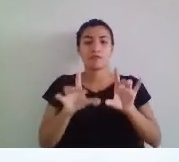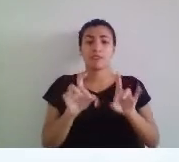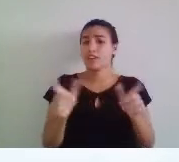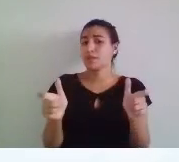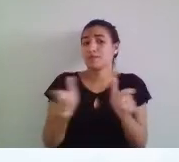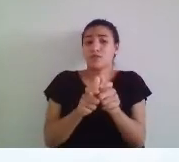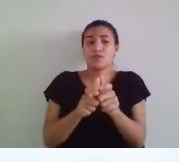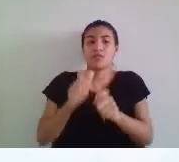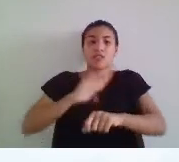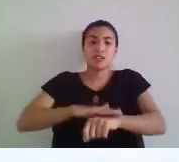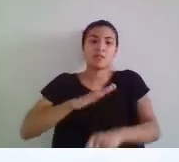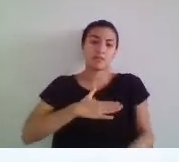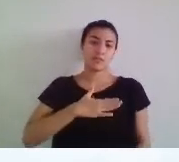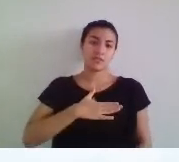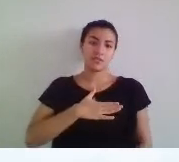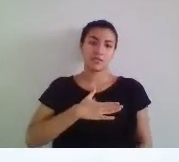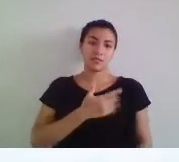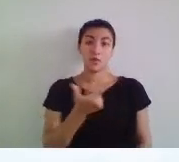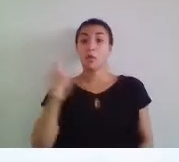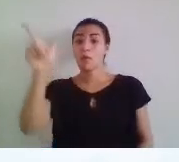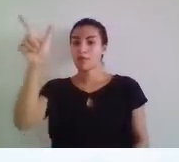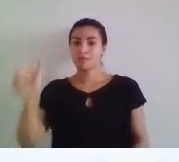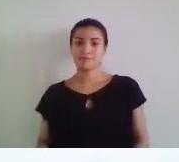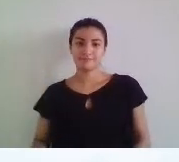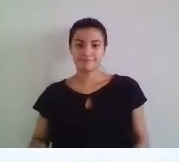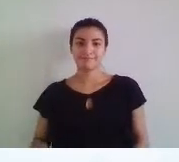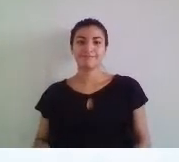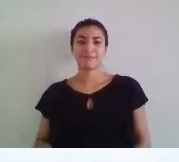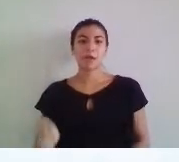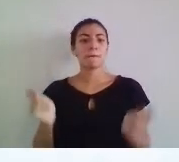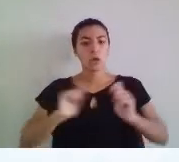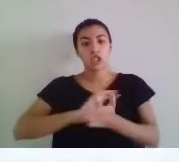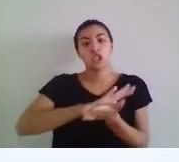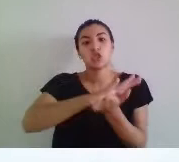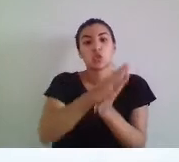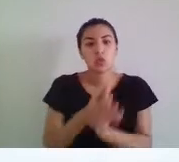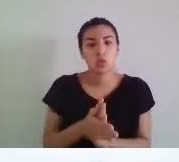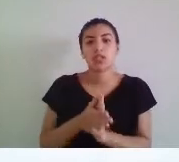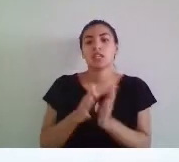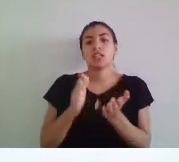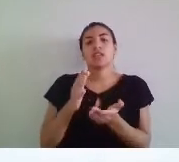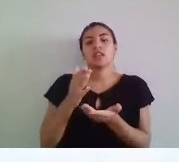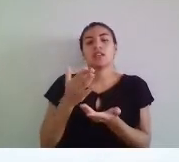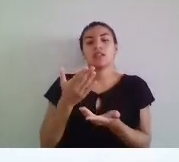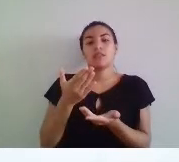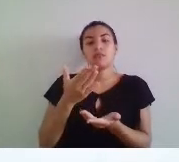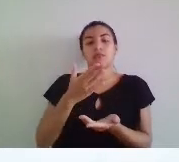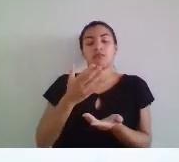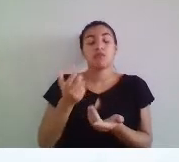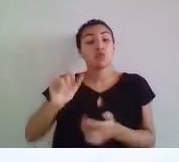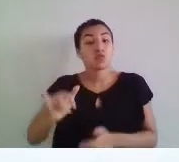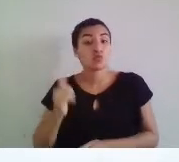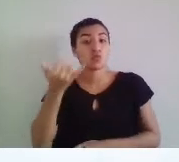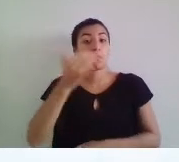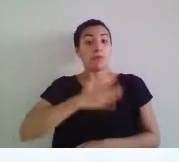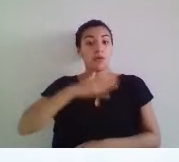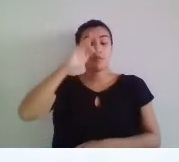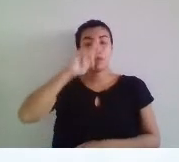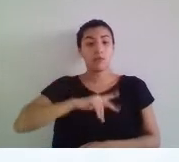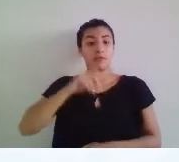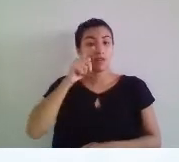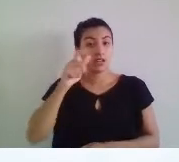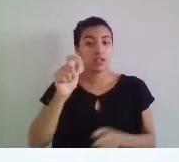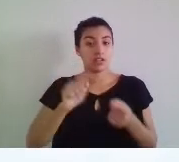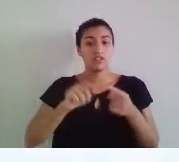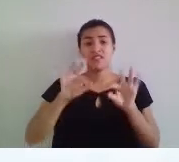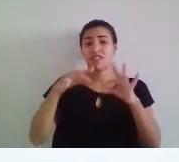de tempo de vida para outro, que eu possa usufruir o máximo possível do meu tempo de vida para os meus próprios interesses, para estar com a minha família,